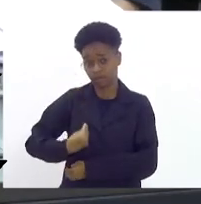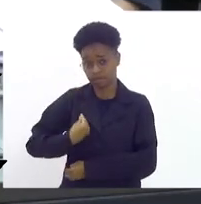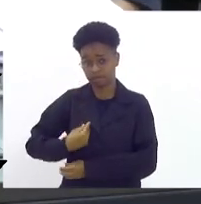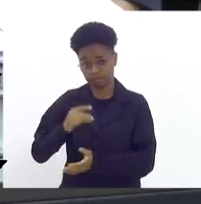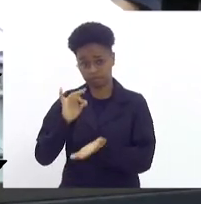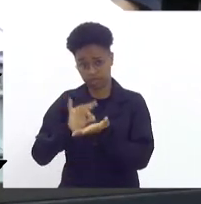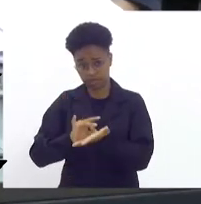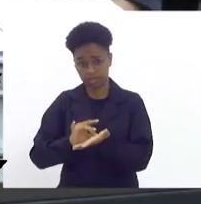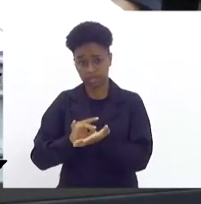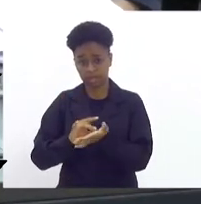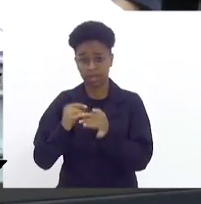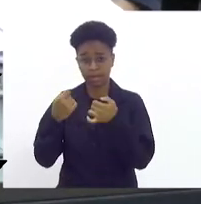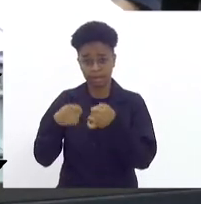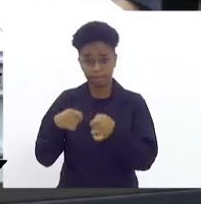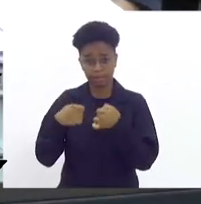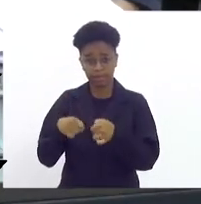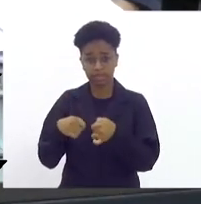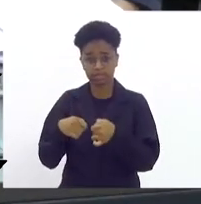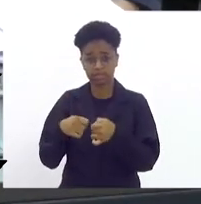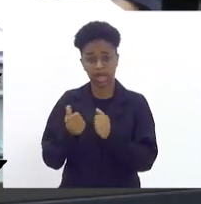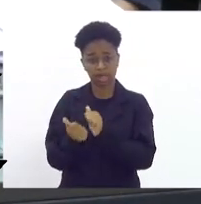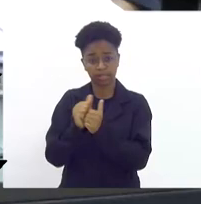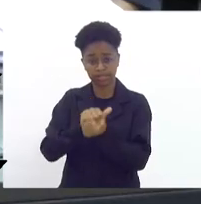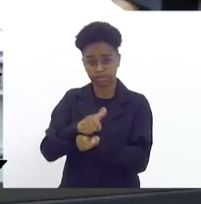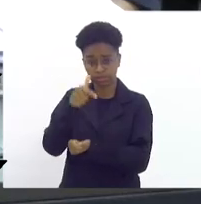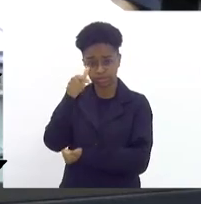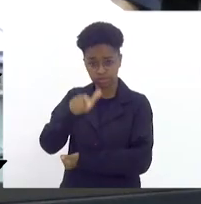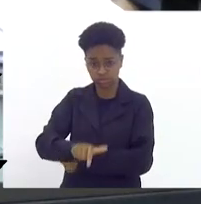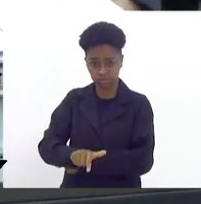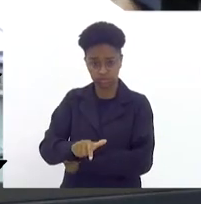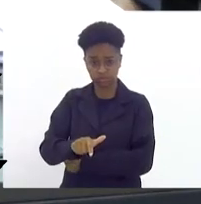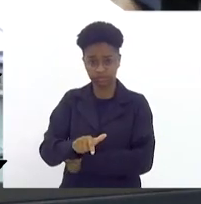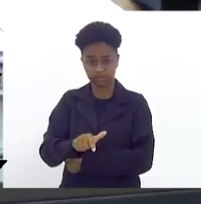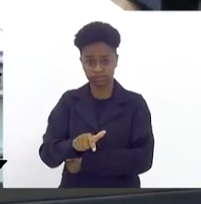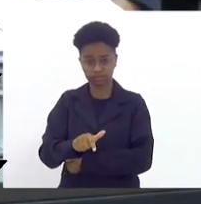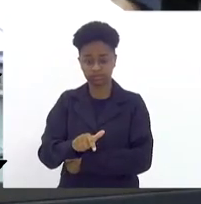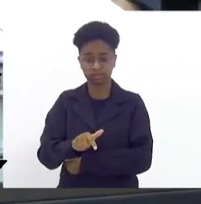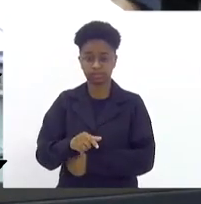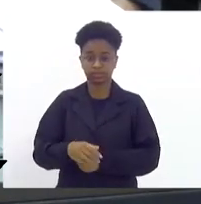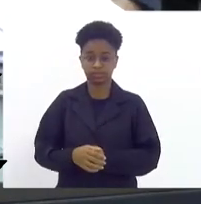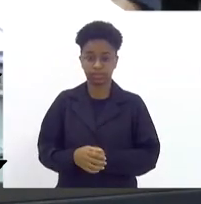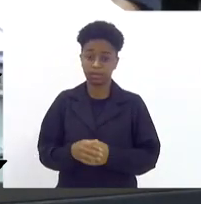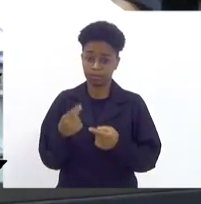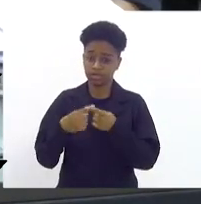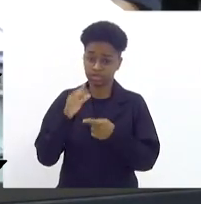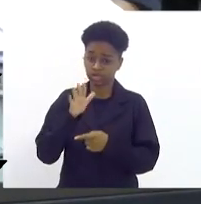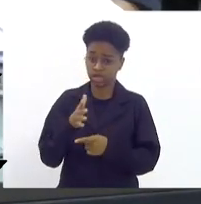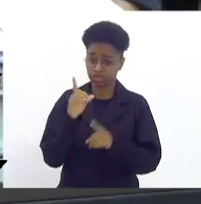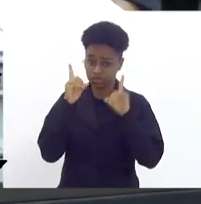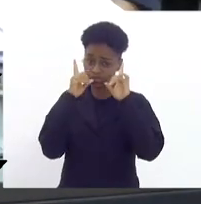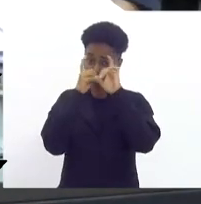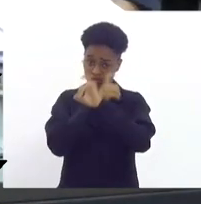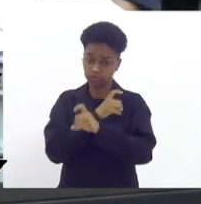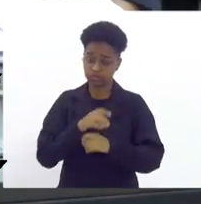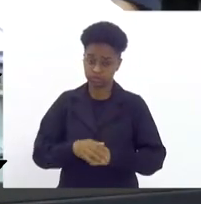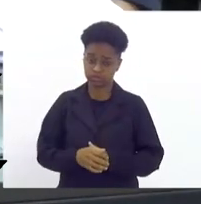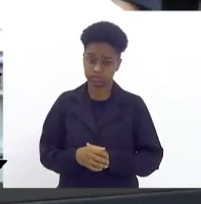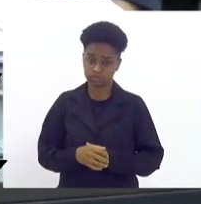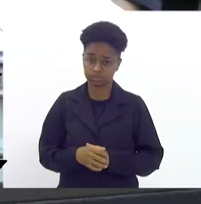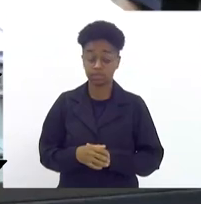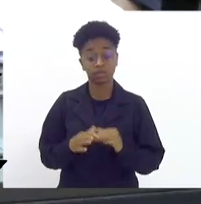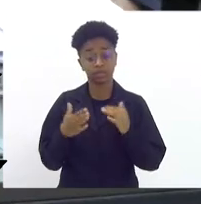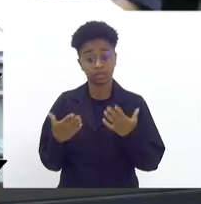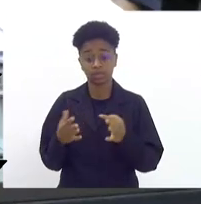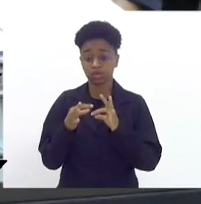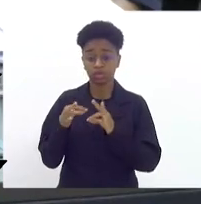realidade, ter que se readaptar a este contexto, que é um contexto já muito difícil. O Braille, enfim, e